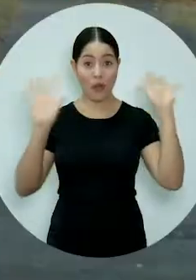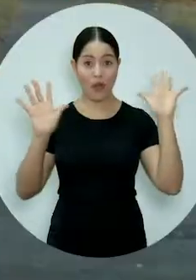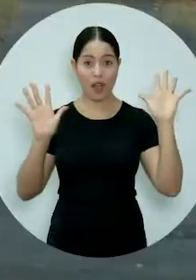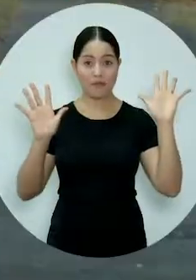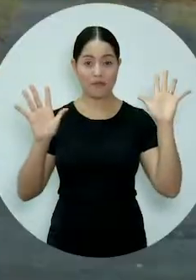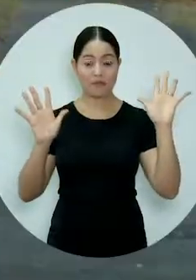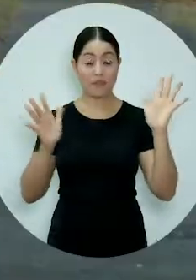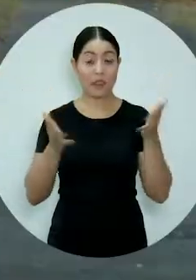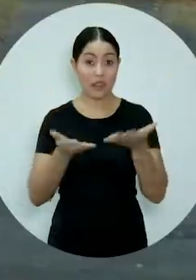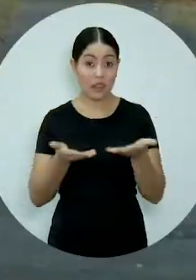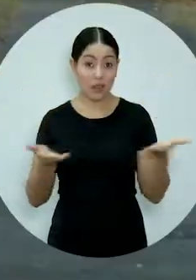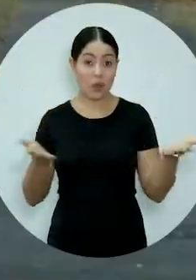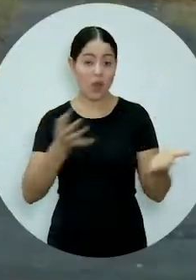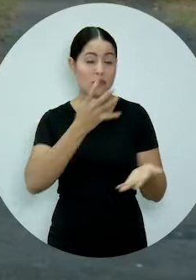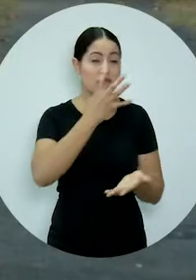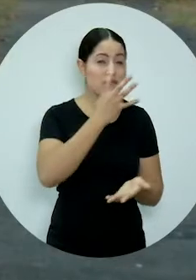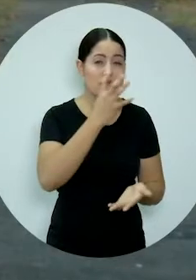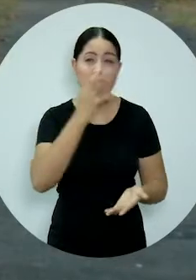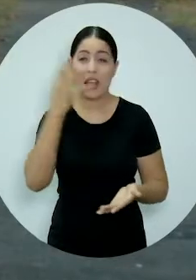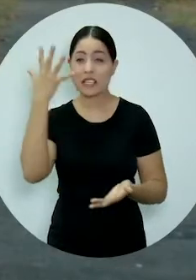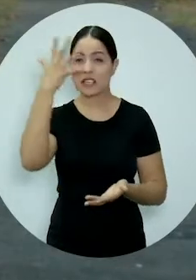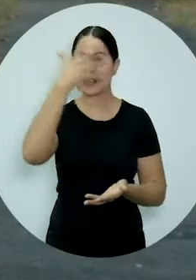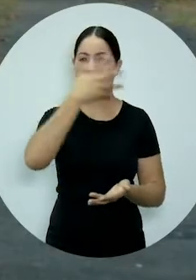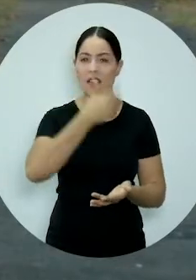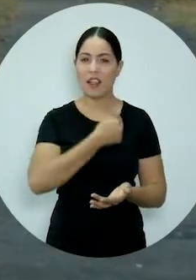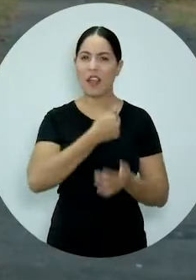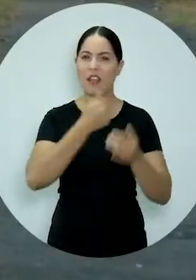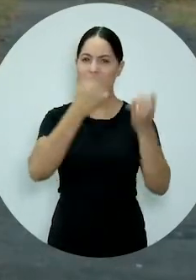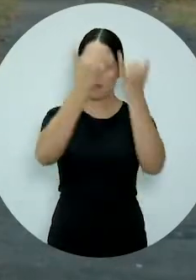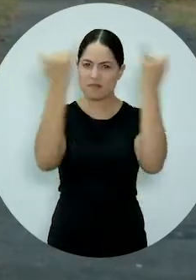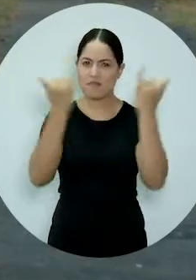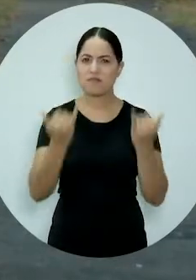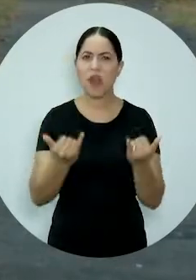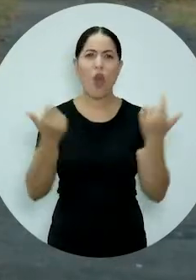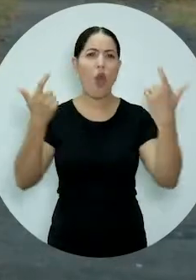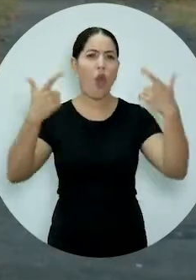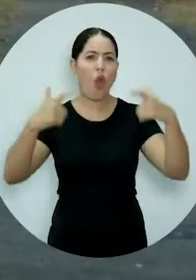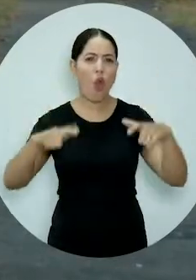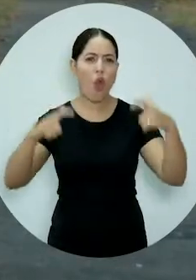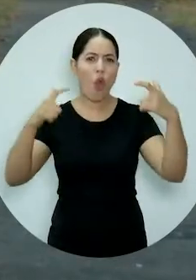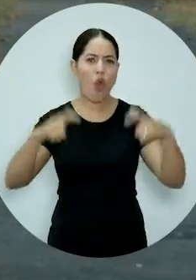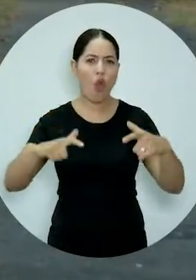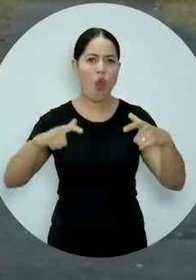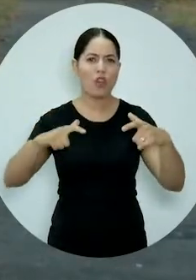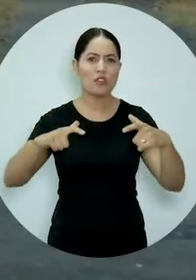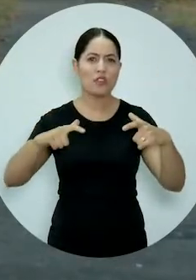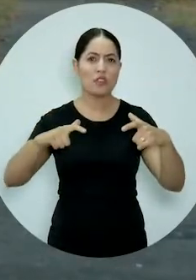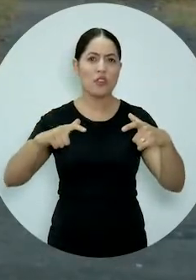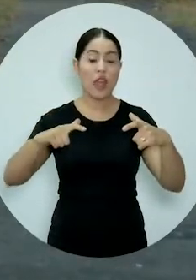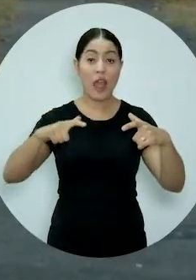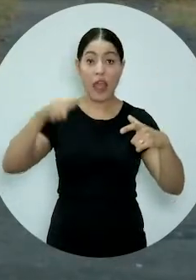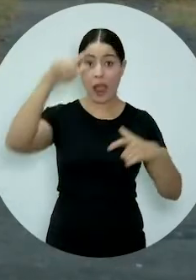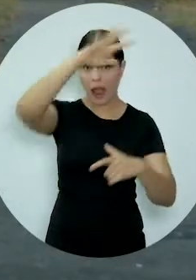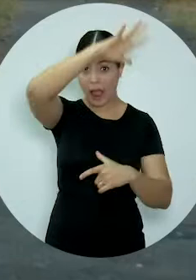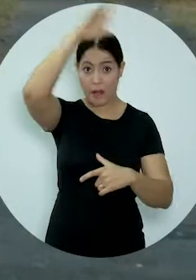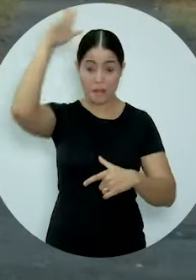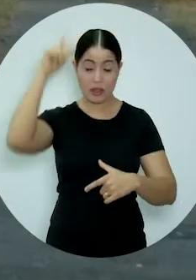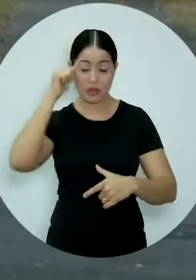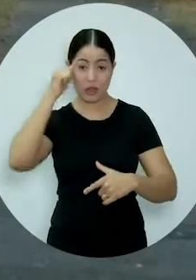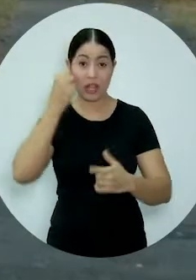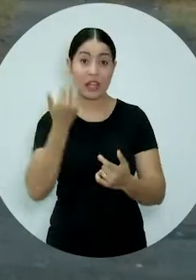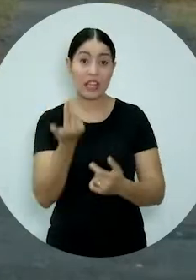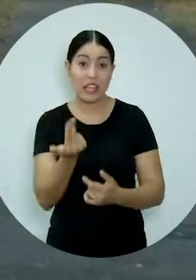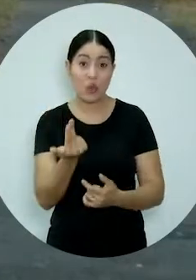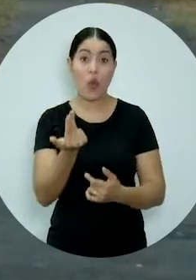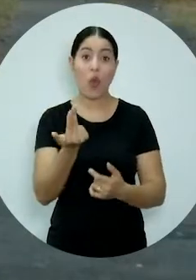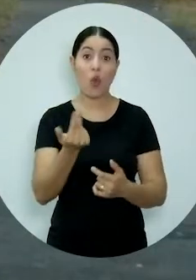Olá! Enquanto assistíamos a essas belas imagens da Amazônia, uma área equivalente a 2 campos de futebol foi